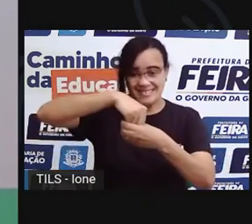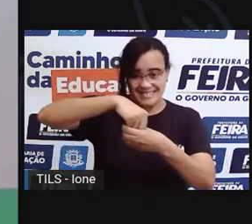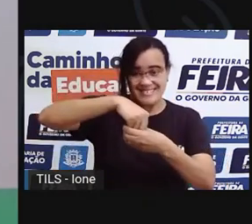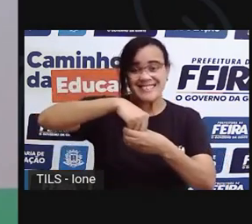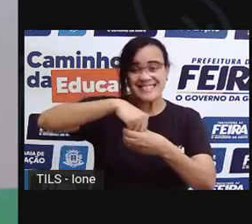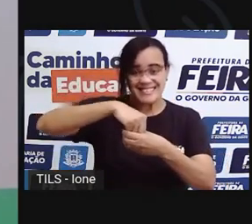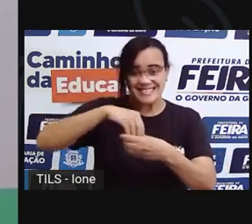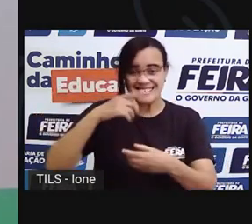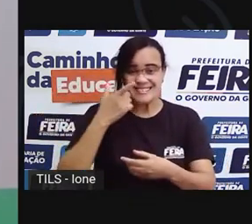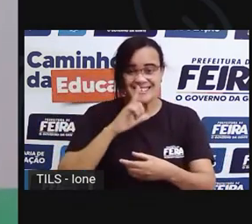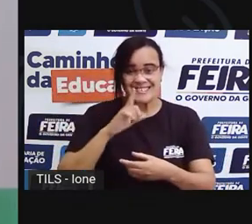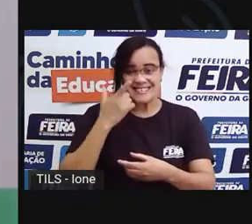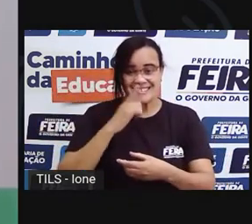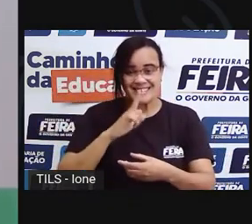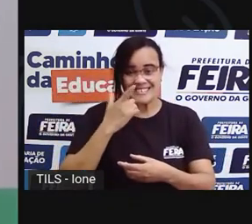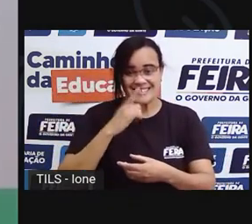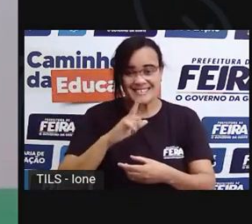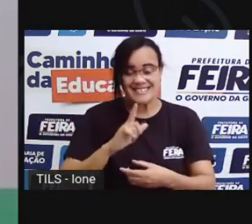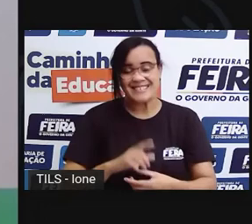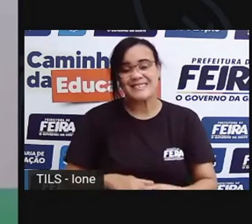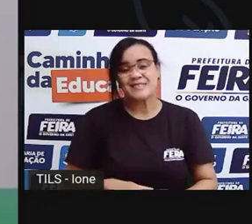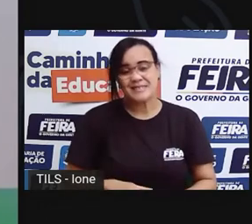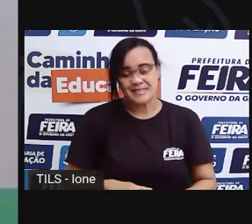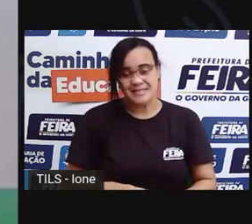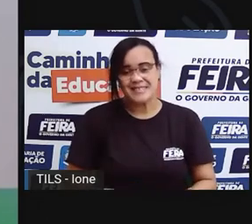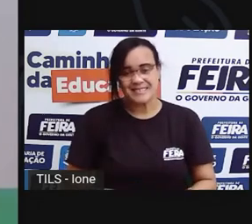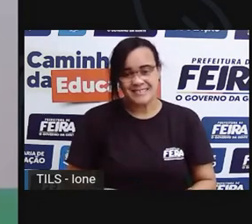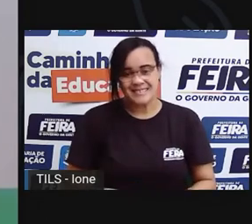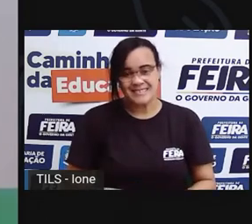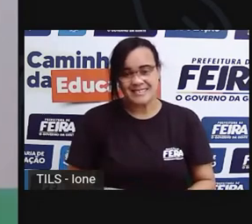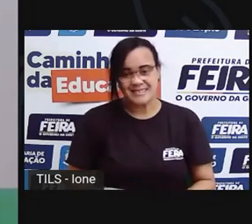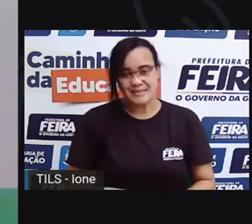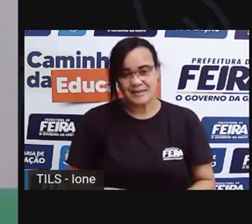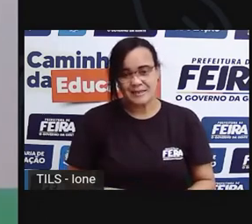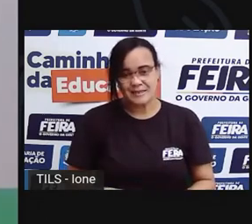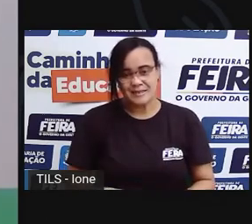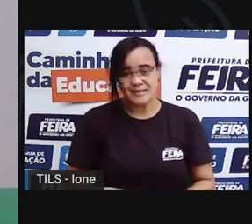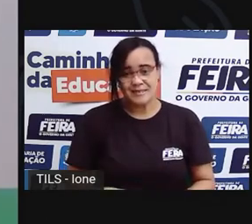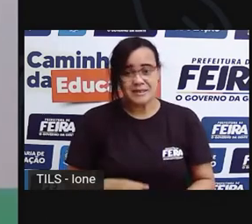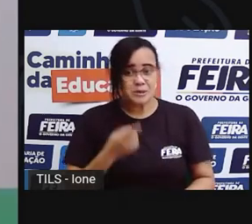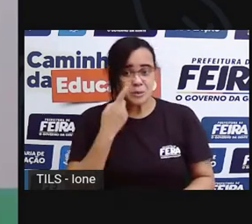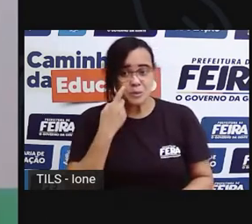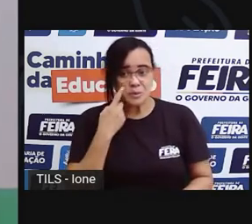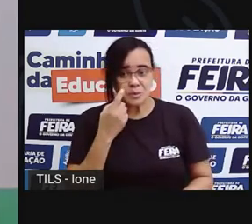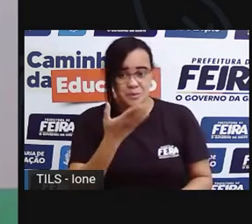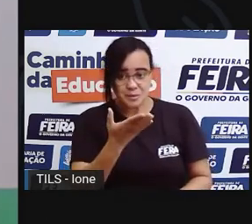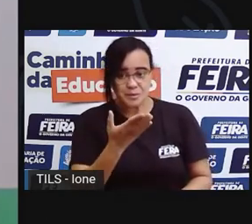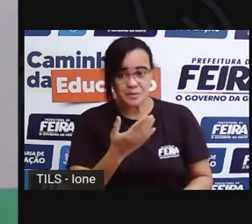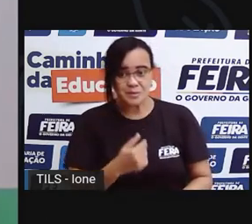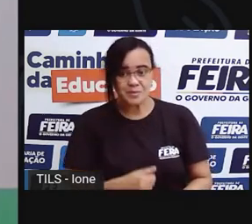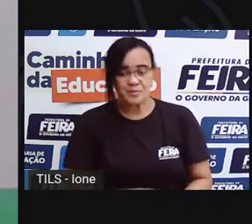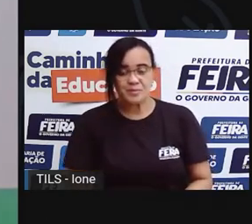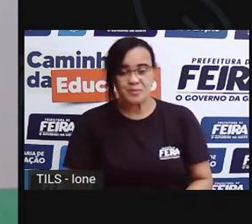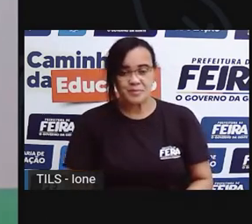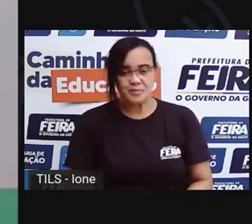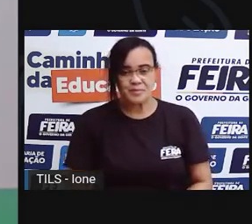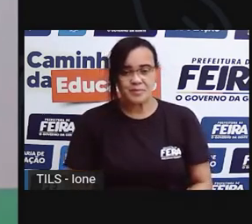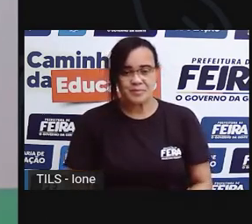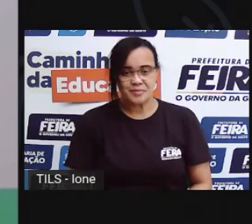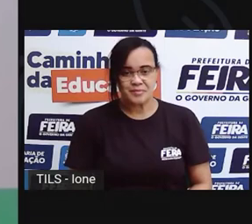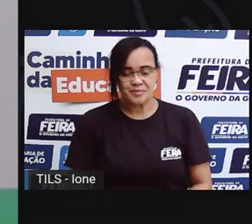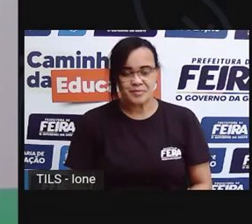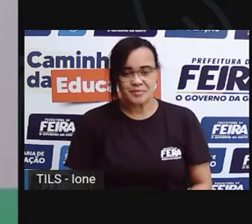Oi, soltou aqui a parte. É fazer a bola, ó, percorrer. Deixa eu fazer assim para vocês